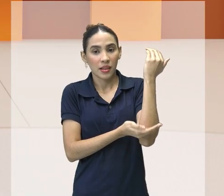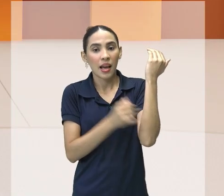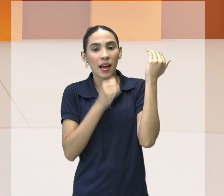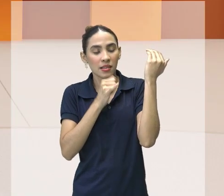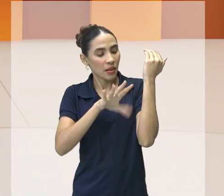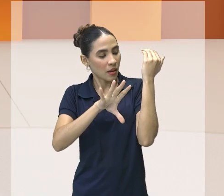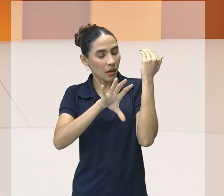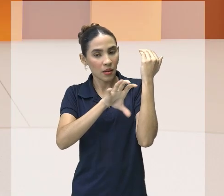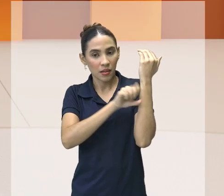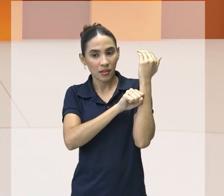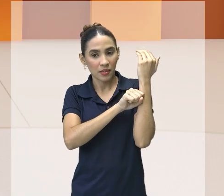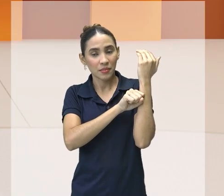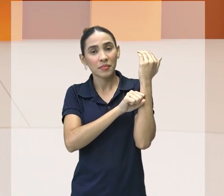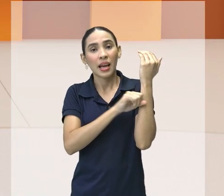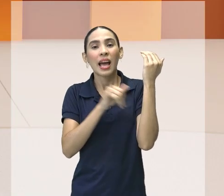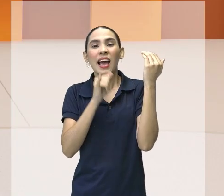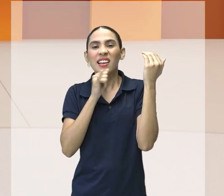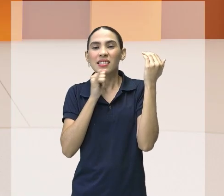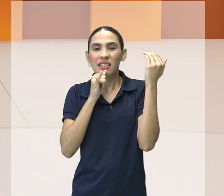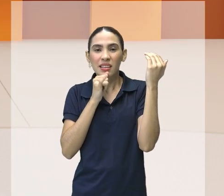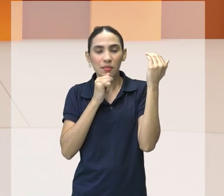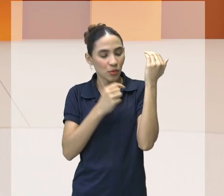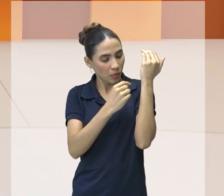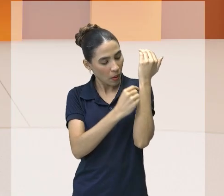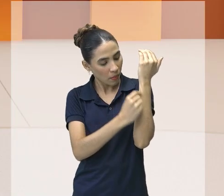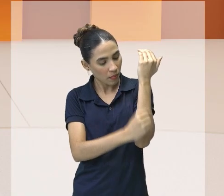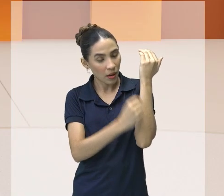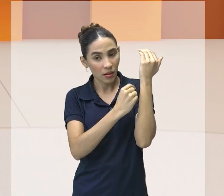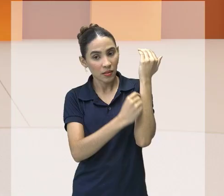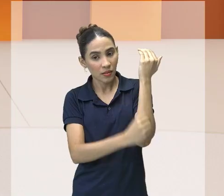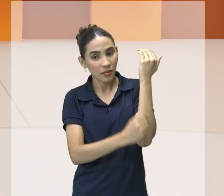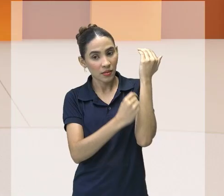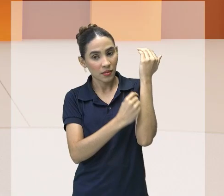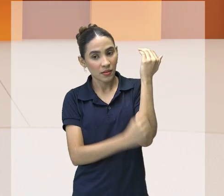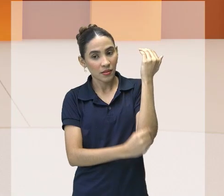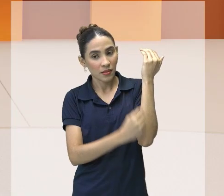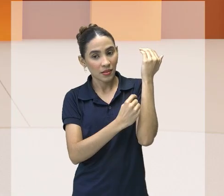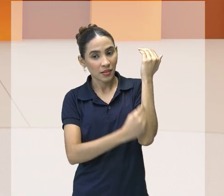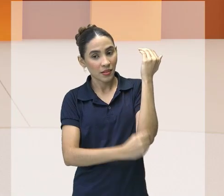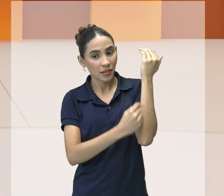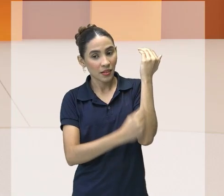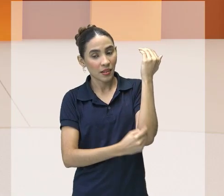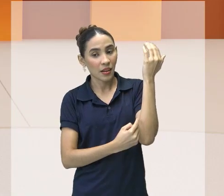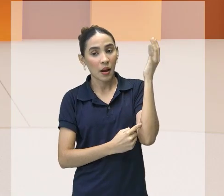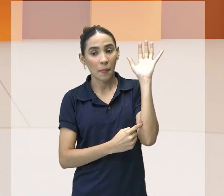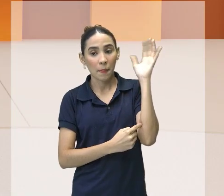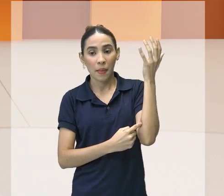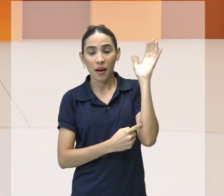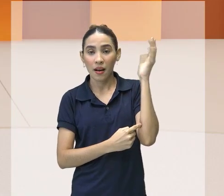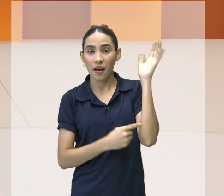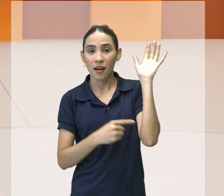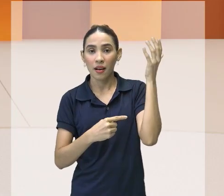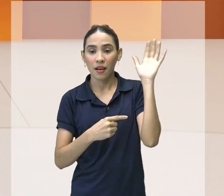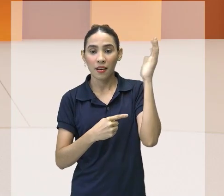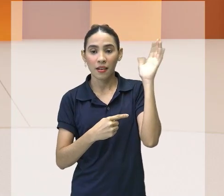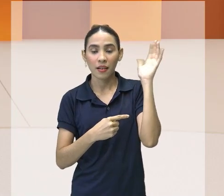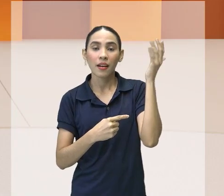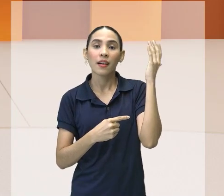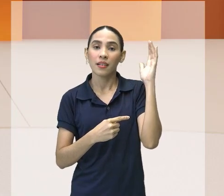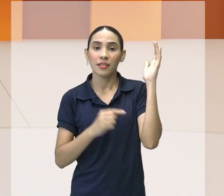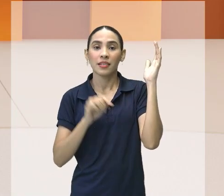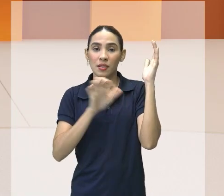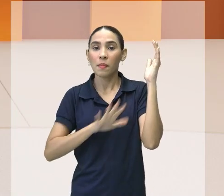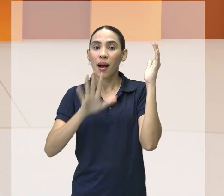veia, vou chamar de ferida, feita nesse tronco de árvore, esse é o tronco de uma árvore, e pela